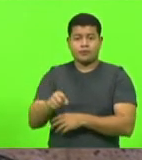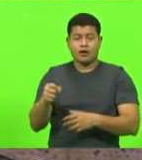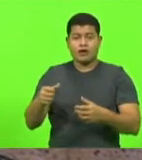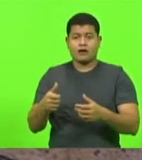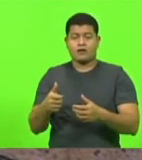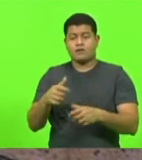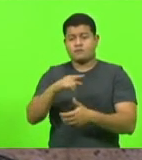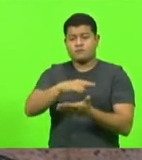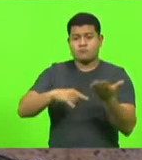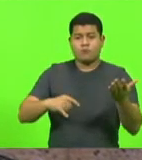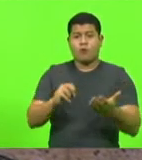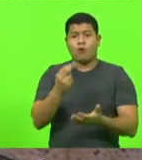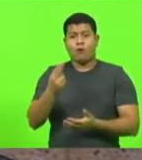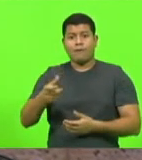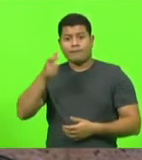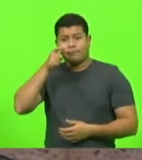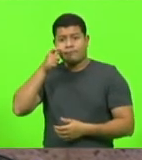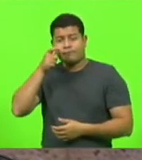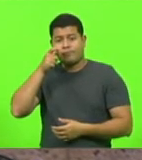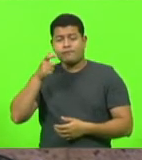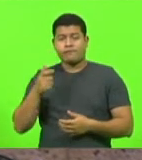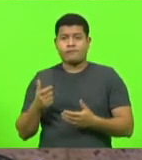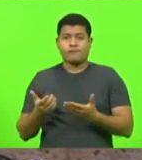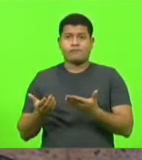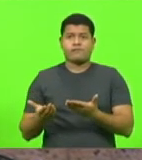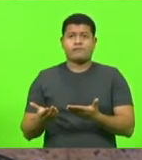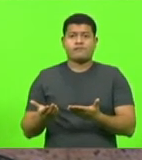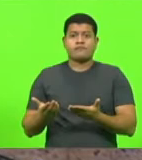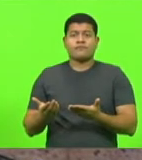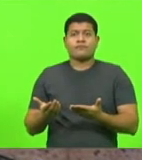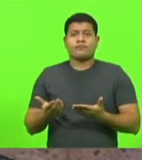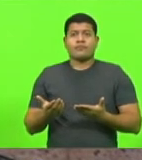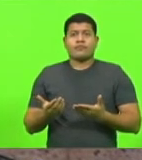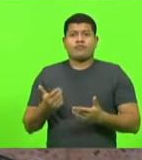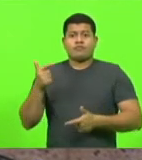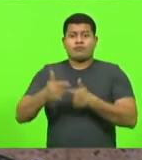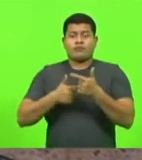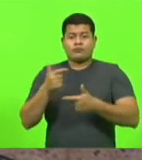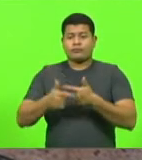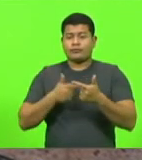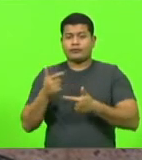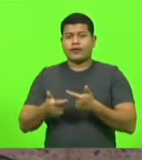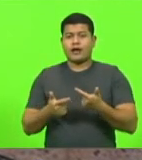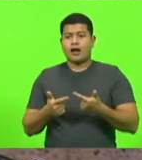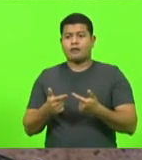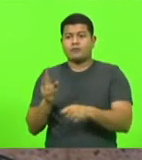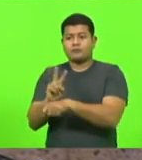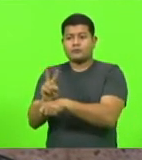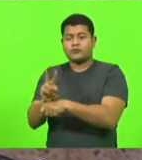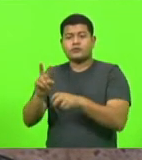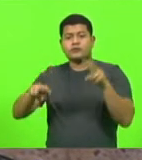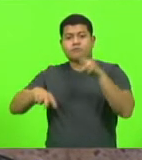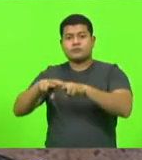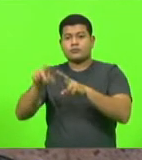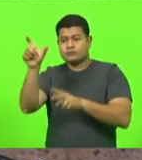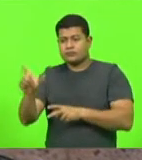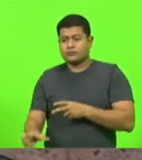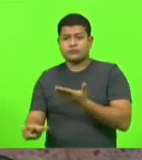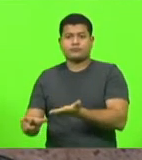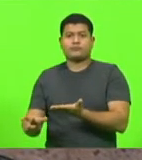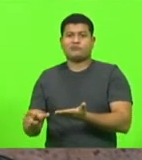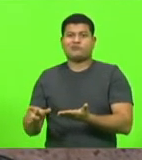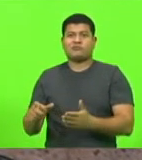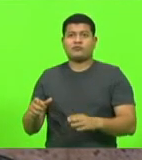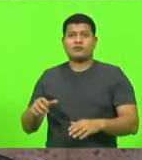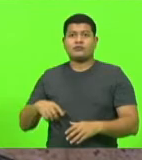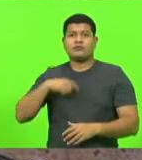guardas no tocante à guarda de presos, né? E eu não consegui muitas vezes nem passar pelo